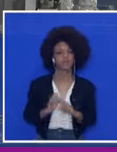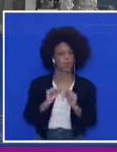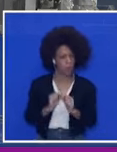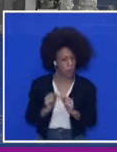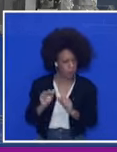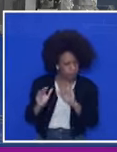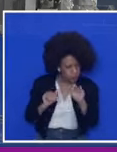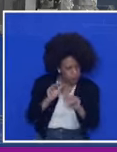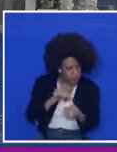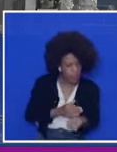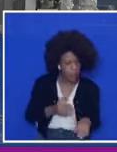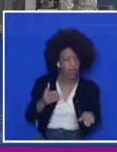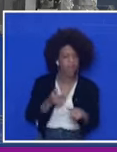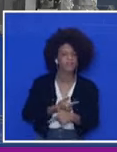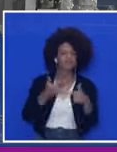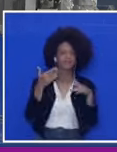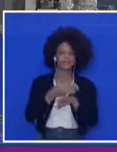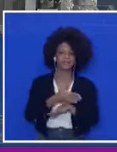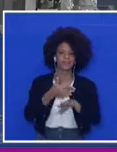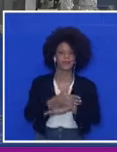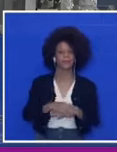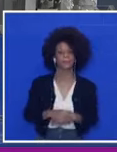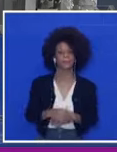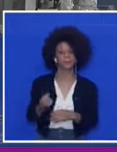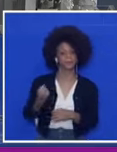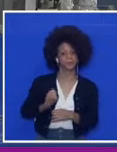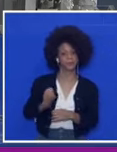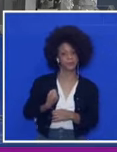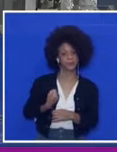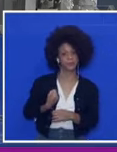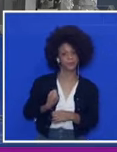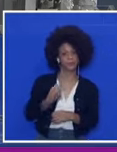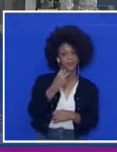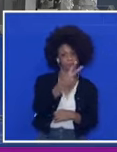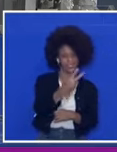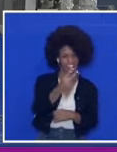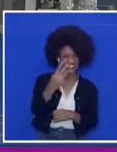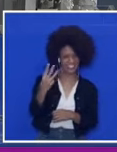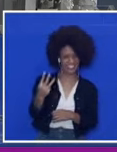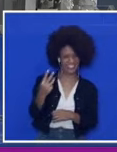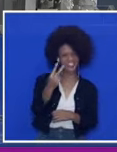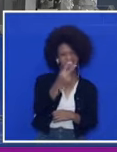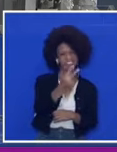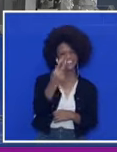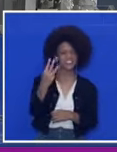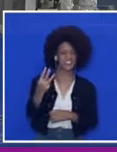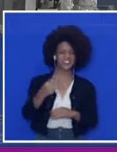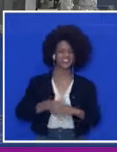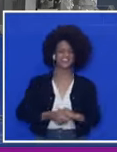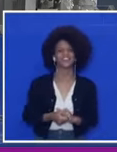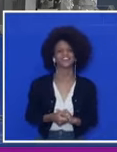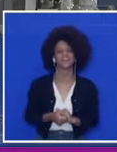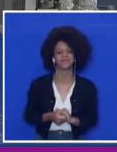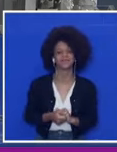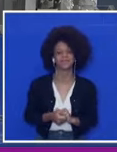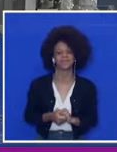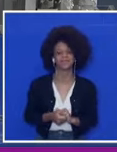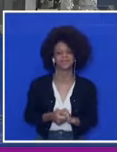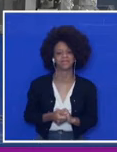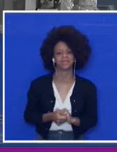Pode chamar que a sorte vem. Primeiro número, bola verde, 23. Verde,